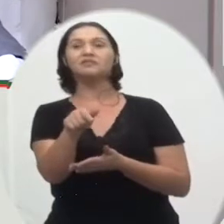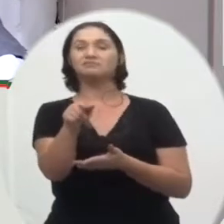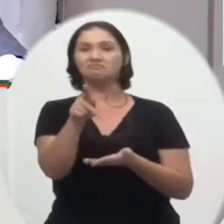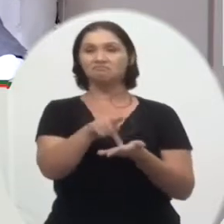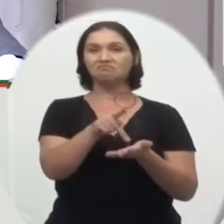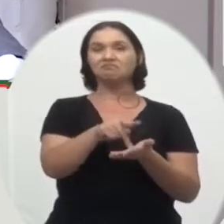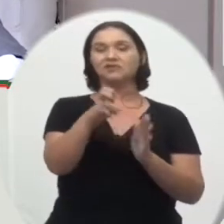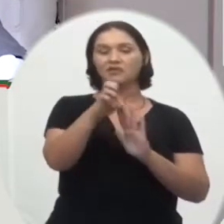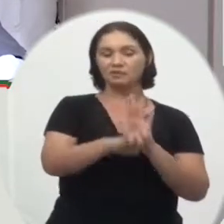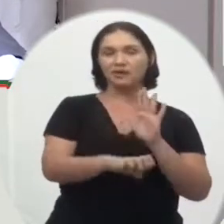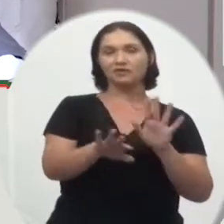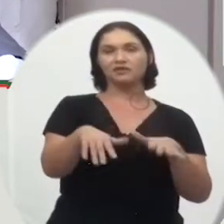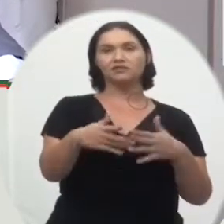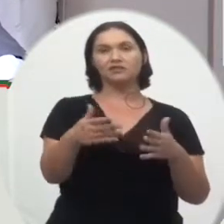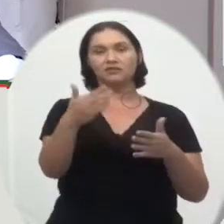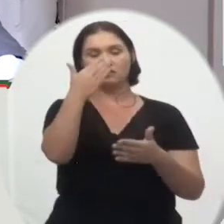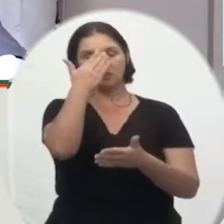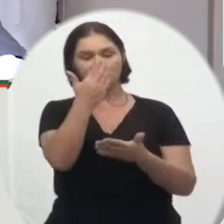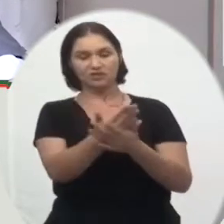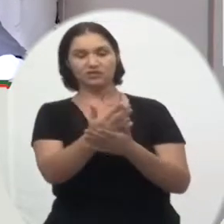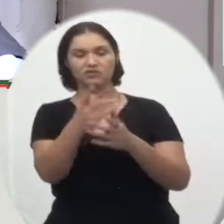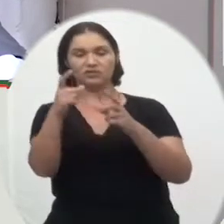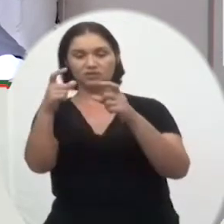Eu acho que todas as academias,